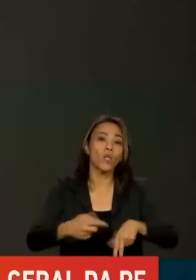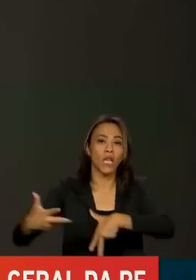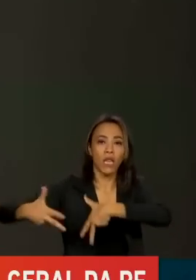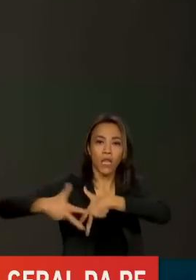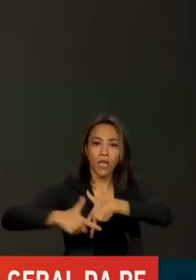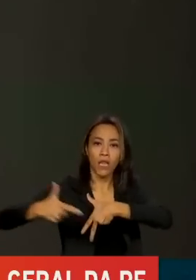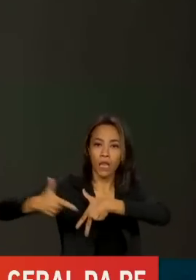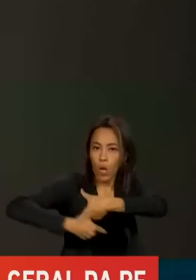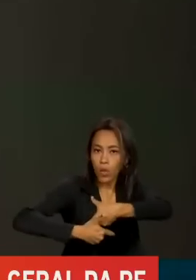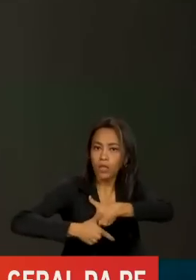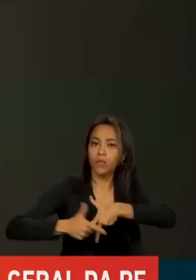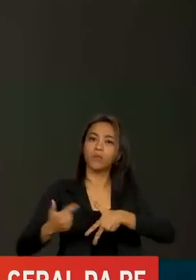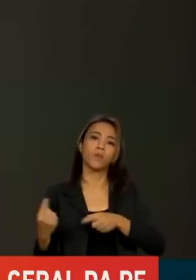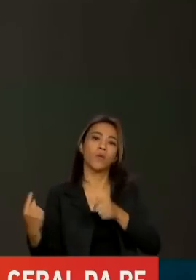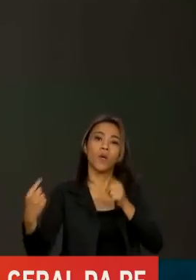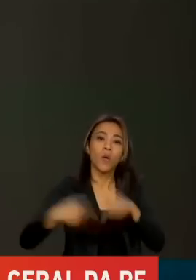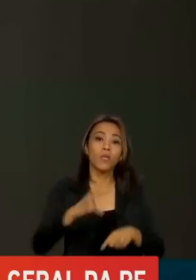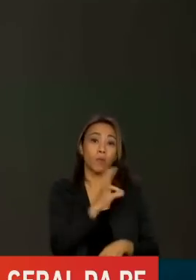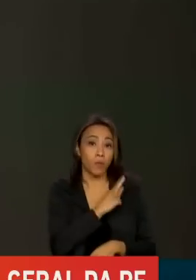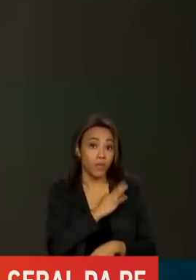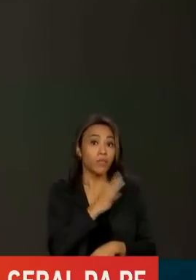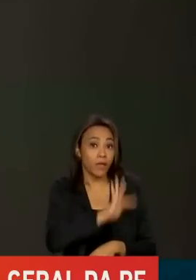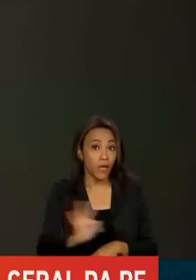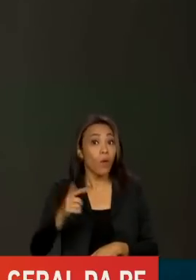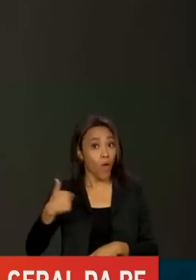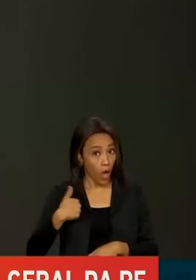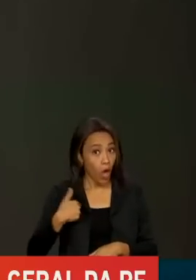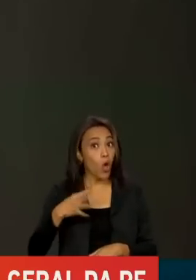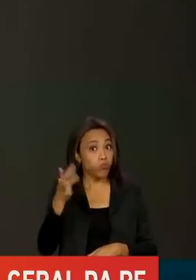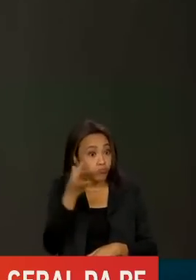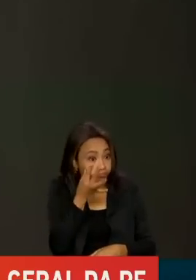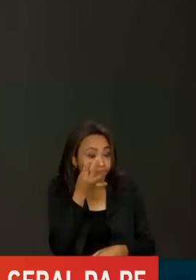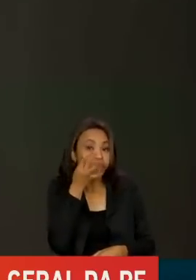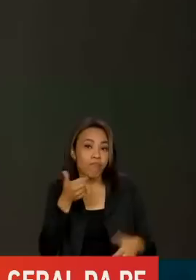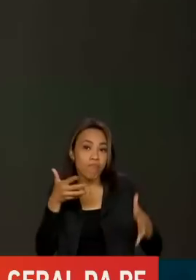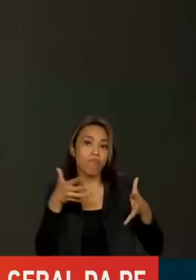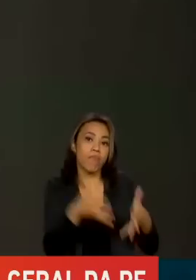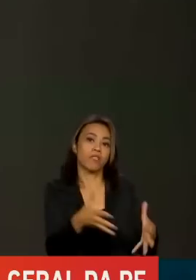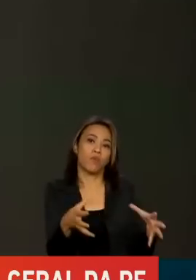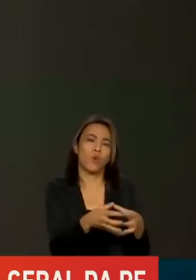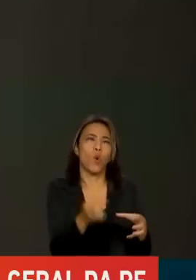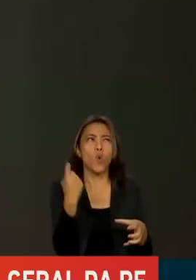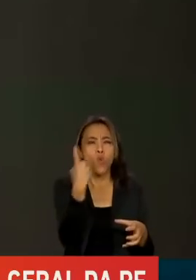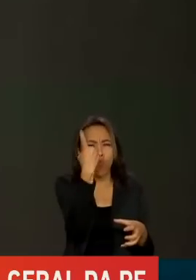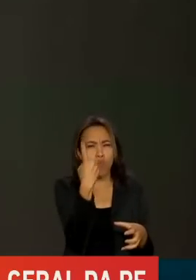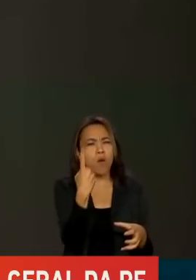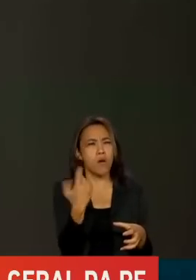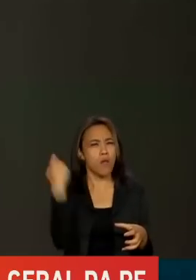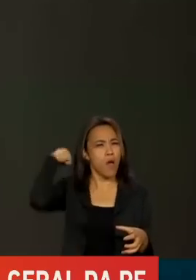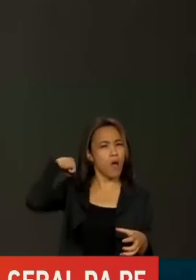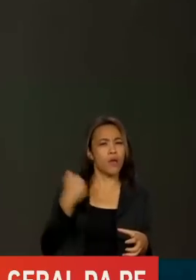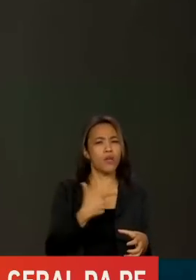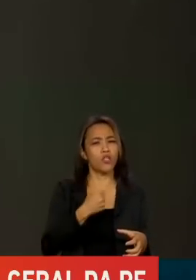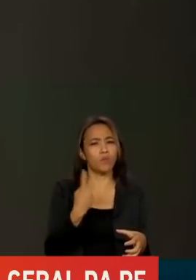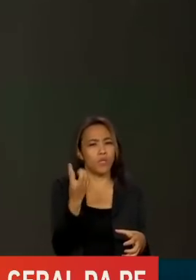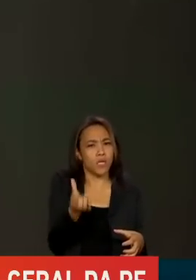feitas pela Polícia Federal eu tive a oportunidade é de participar é uma em 2016 como Ministro